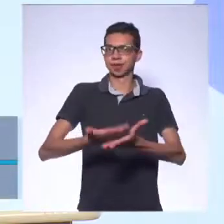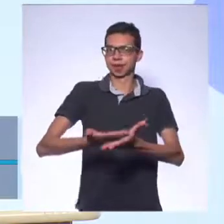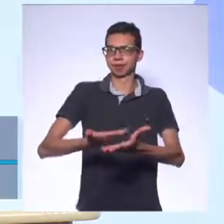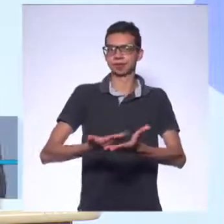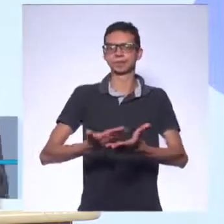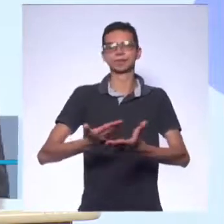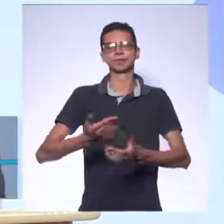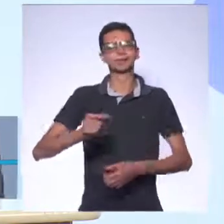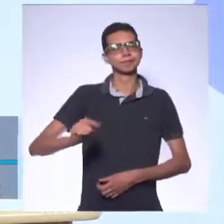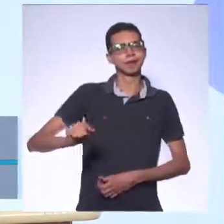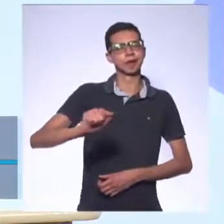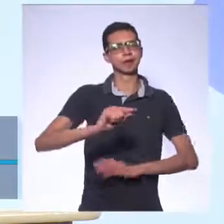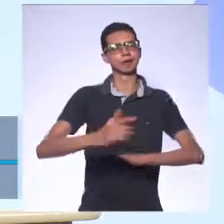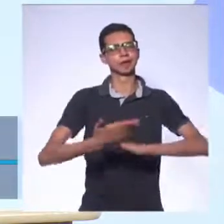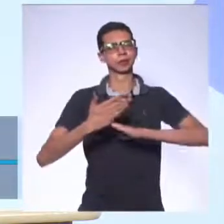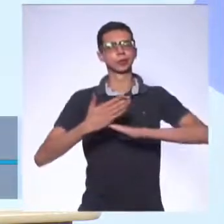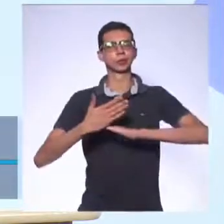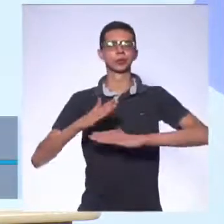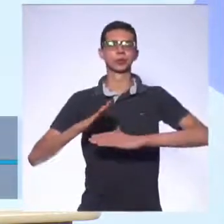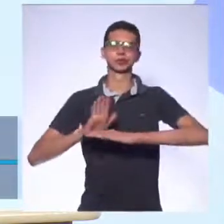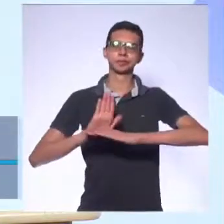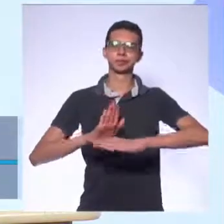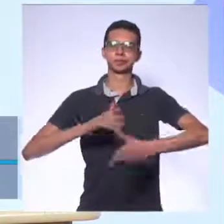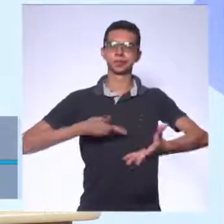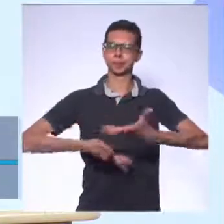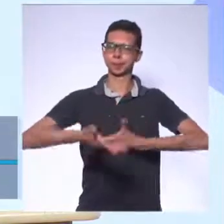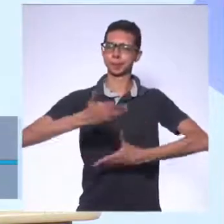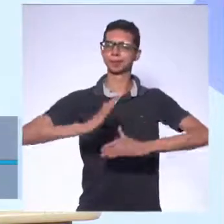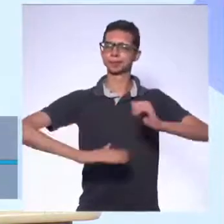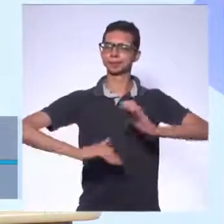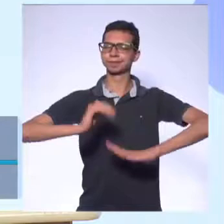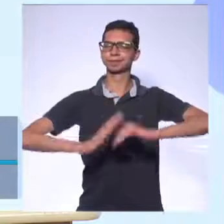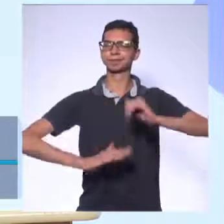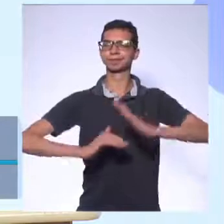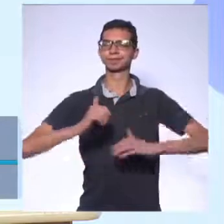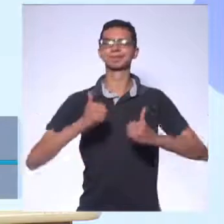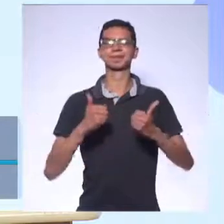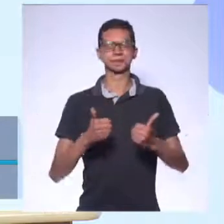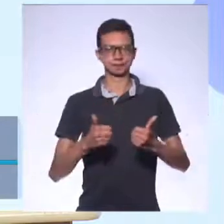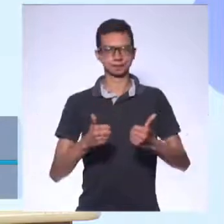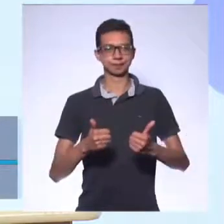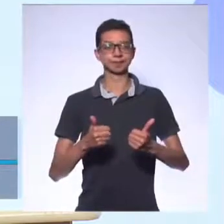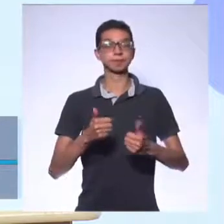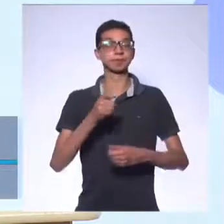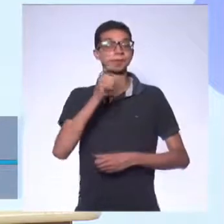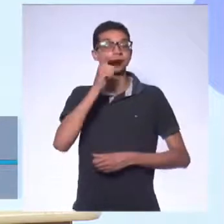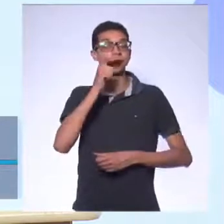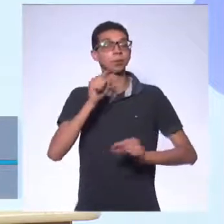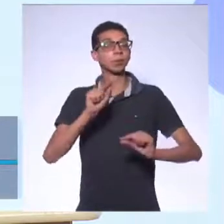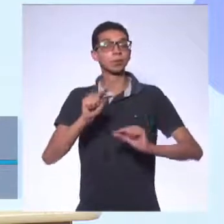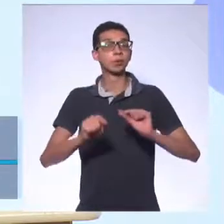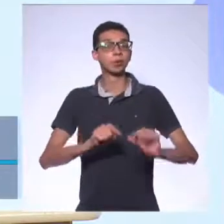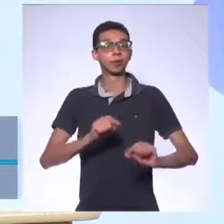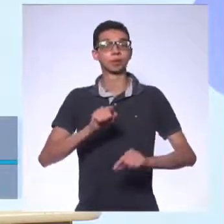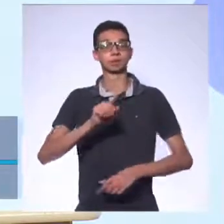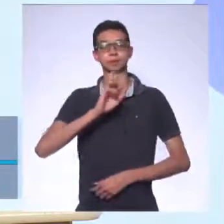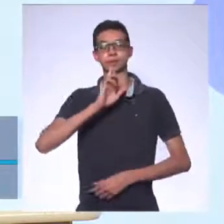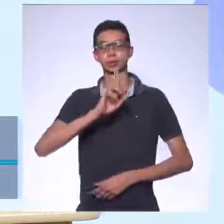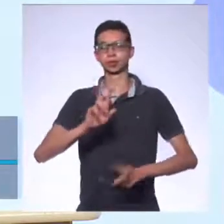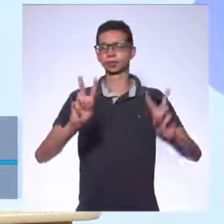mãos, né? Aliás, muitas vozes. Vamos ver aqui o que vocês colocaram sobre desenvolvimento